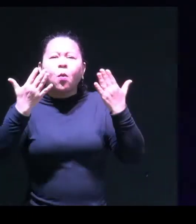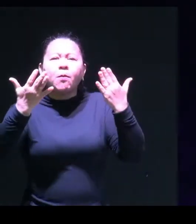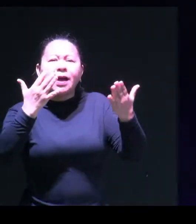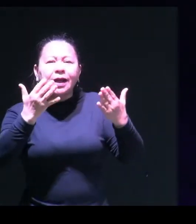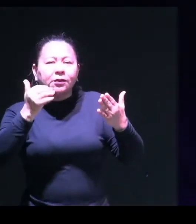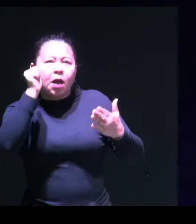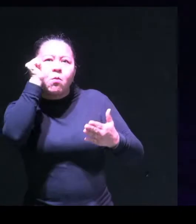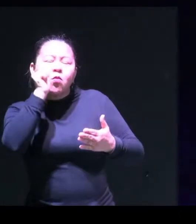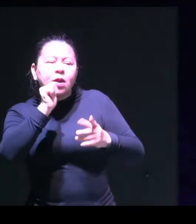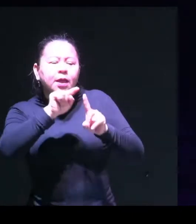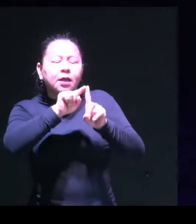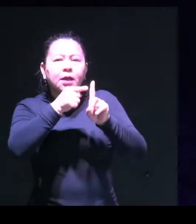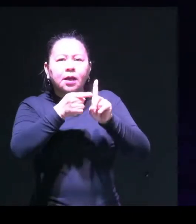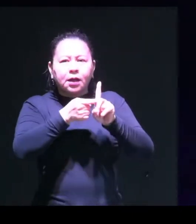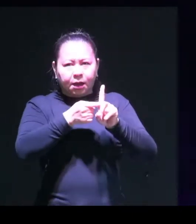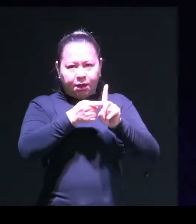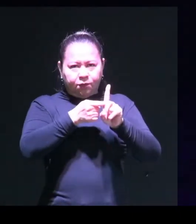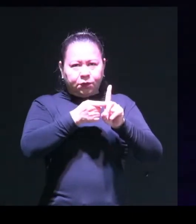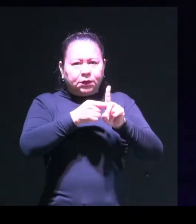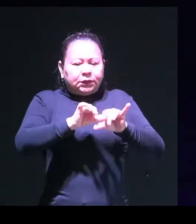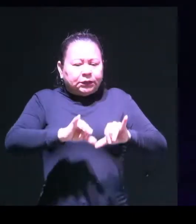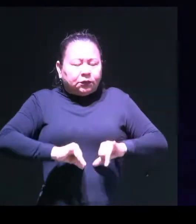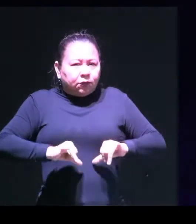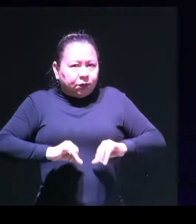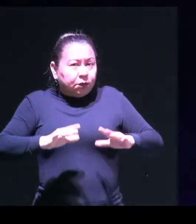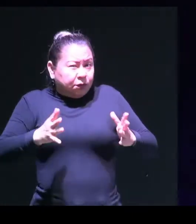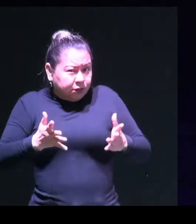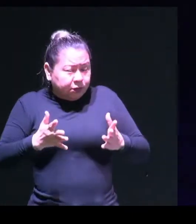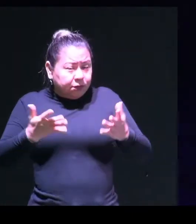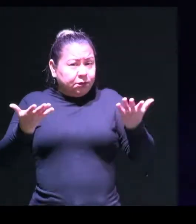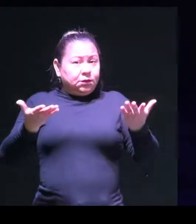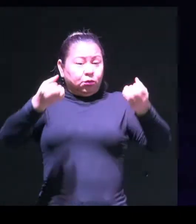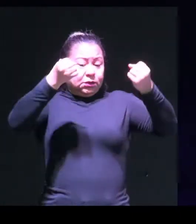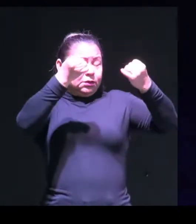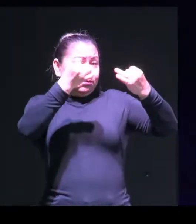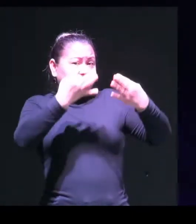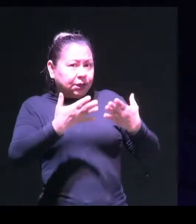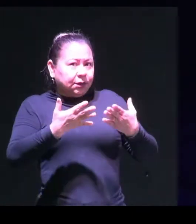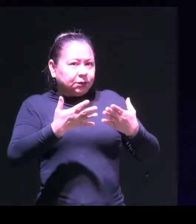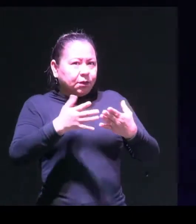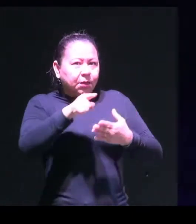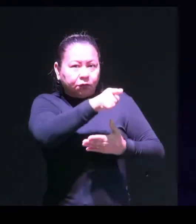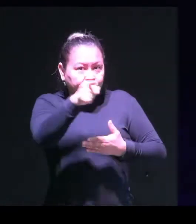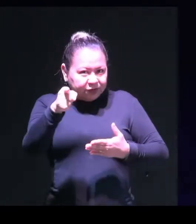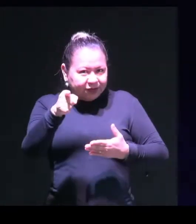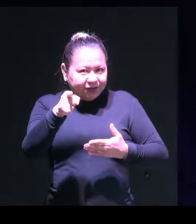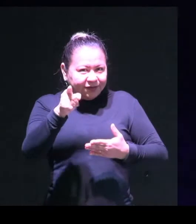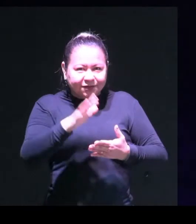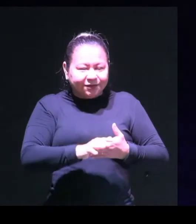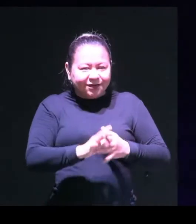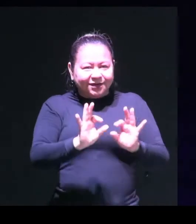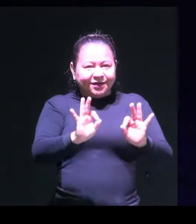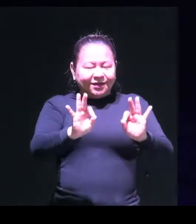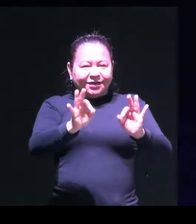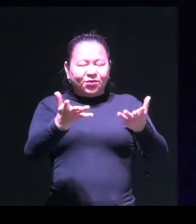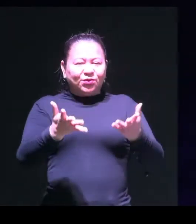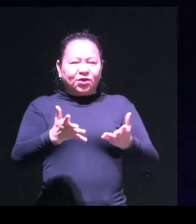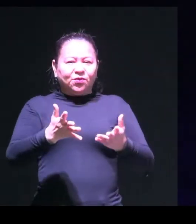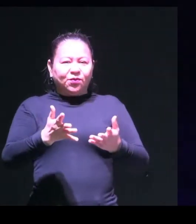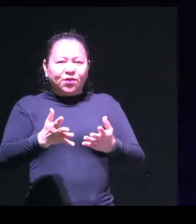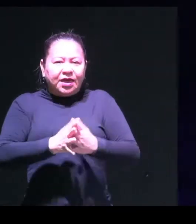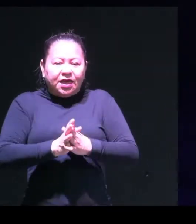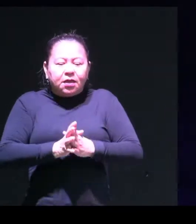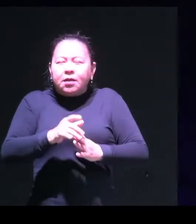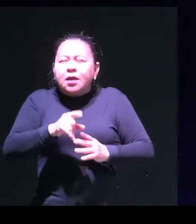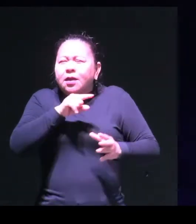à luz, e de modo nenhum escaparão. Não tem como fugir disso. Mas vocês, irmãos, não estão em trevas,